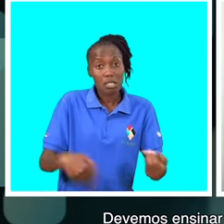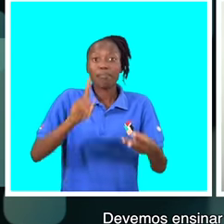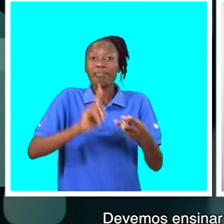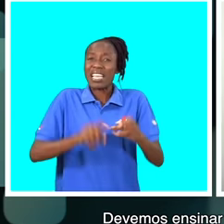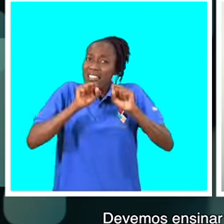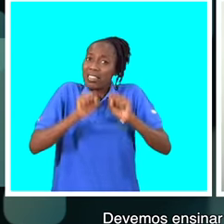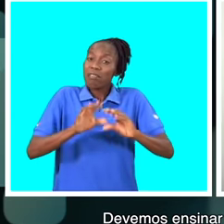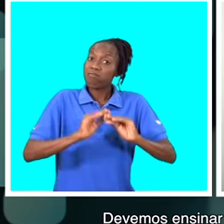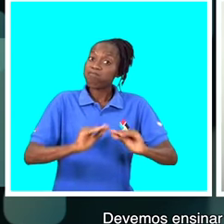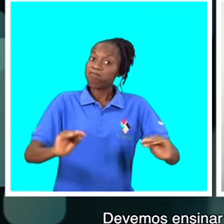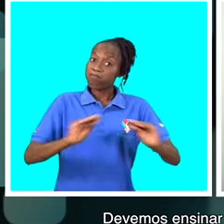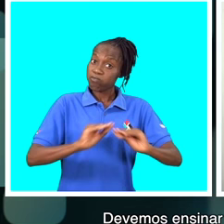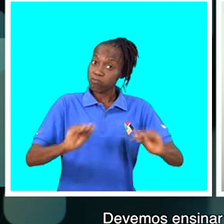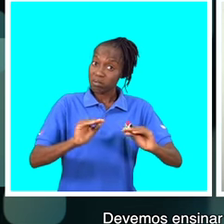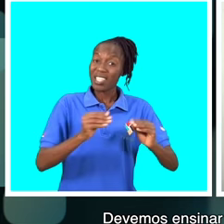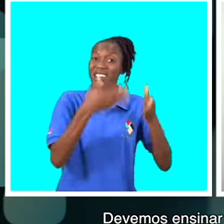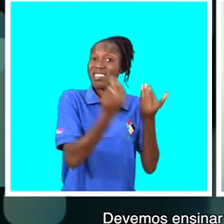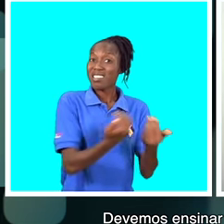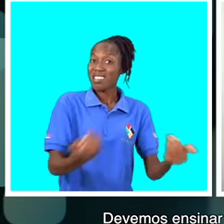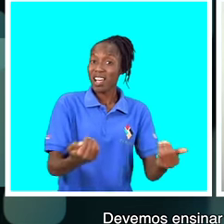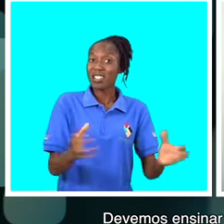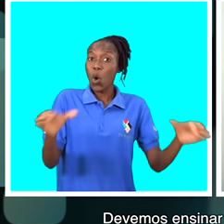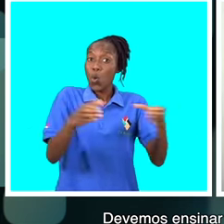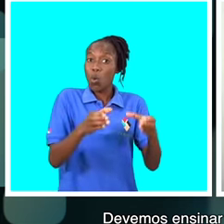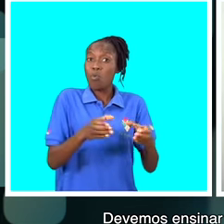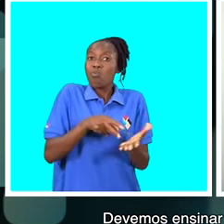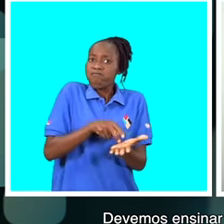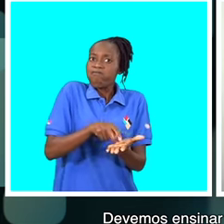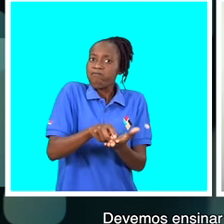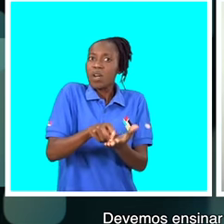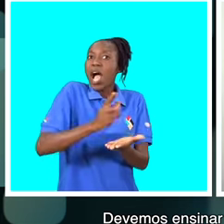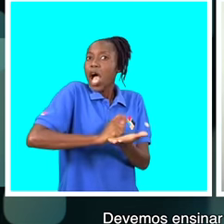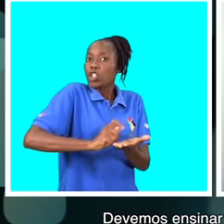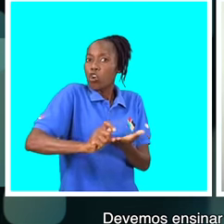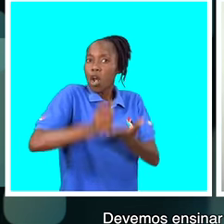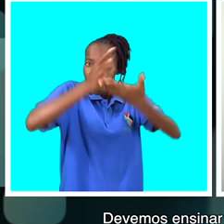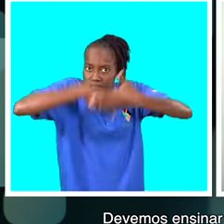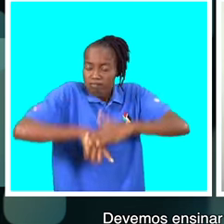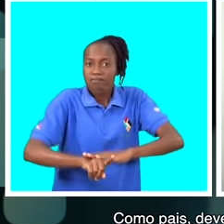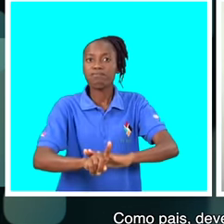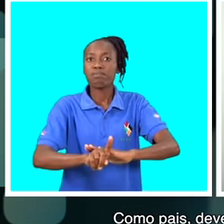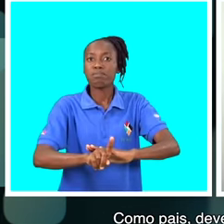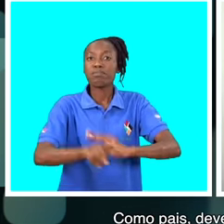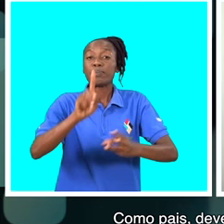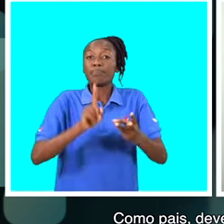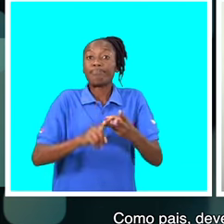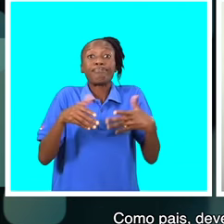Devemos ensinar as nossas crianças a andarem sempre em grupos, não devem andar isoladas quando elas vão à escola.